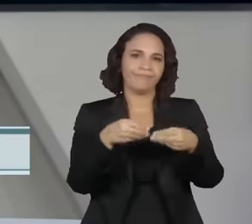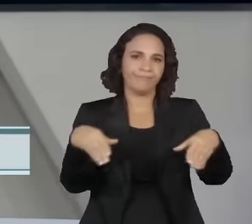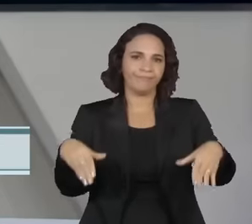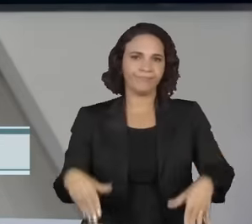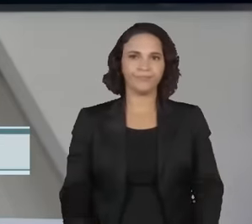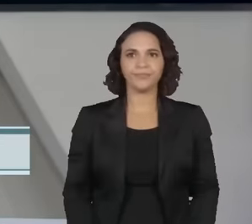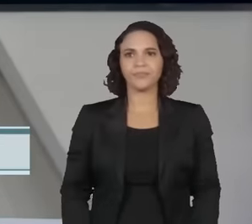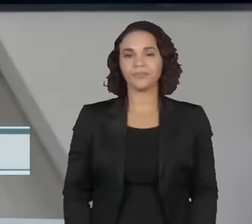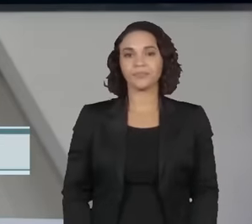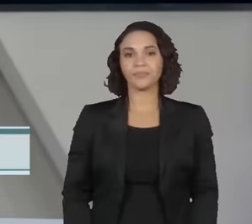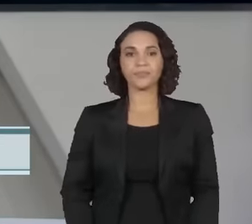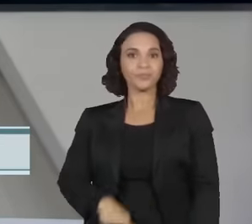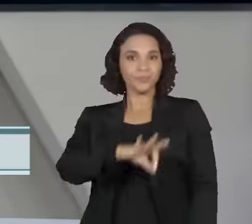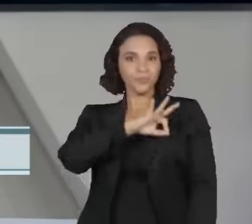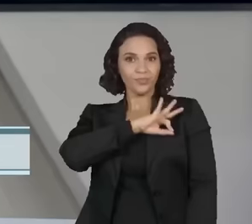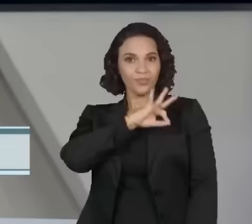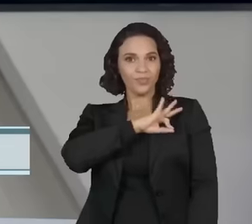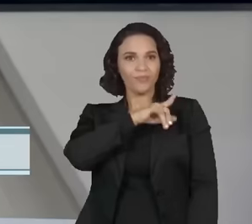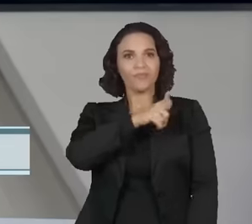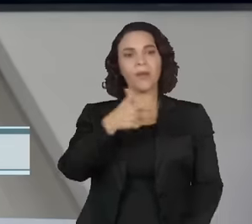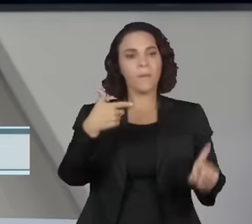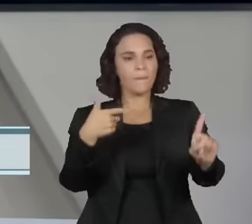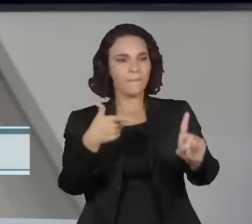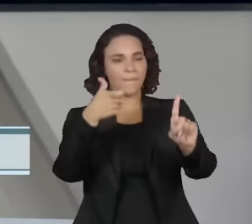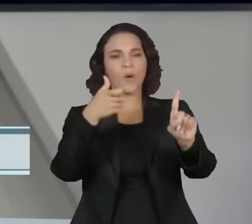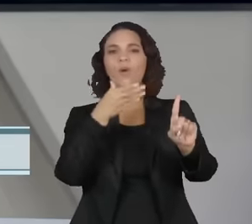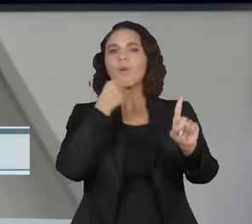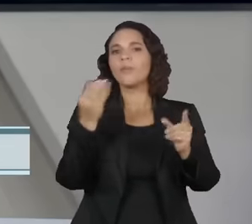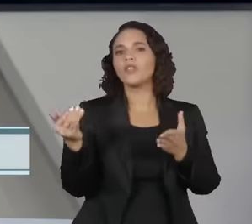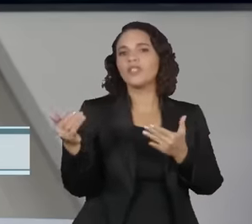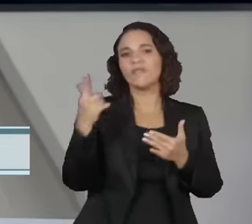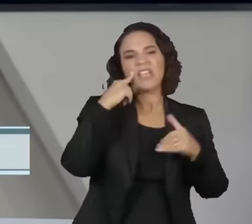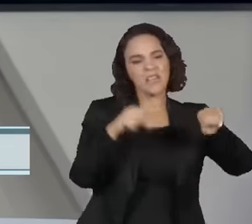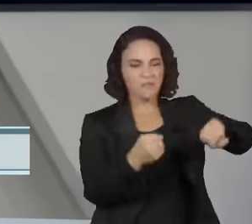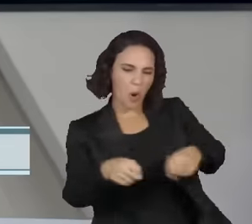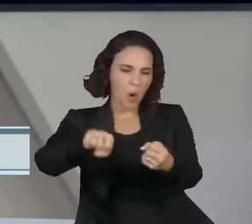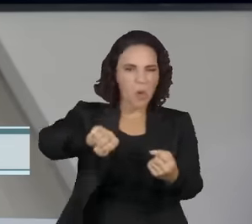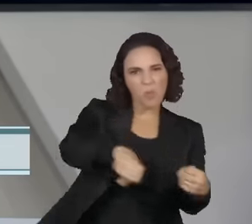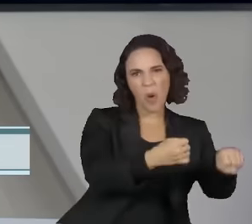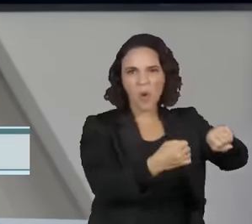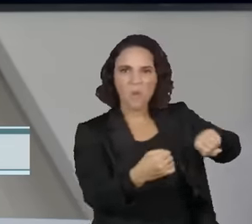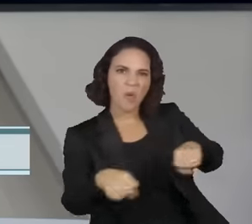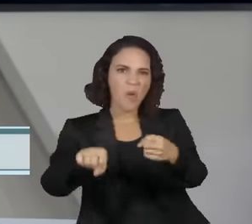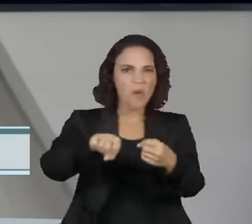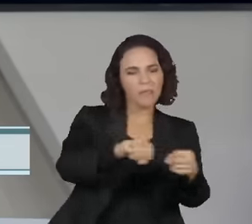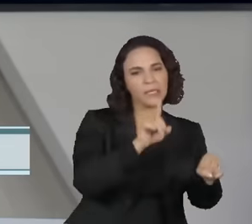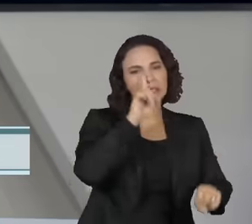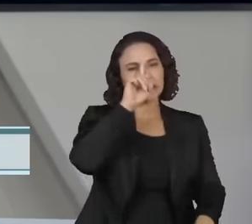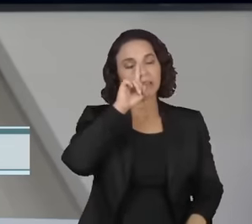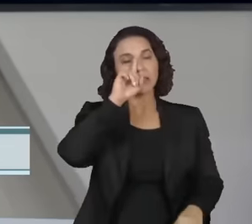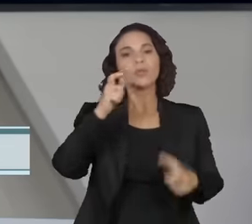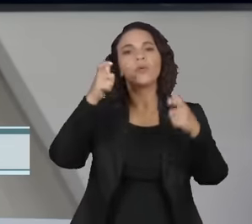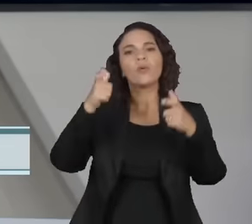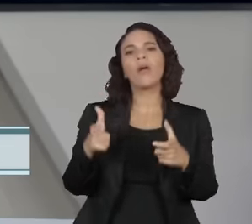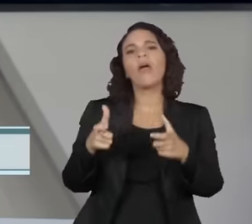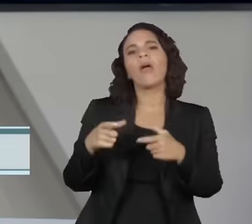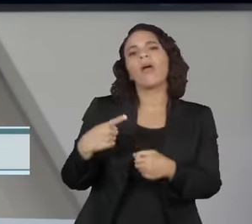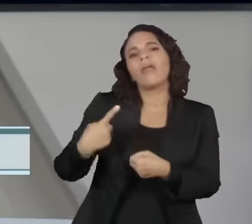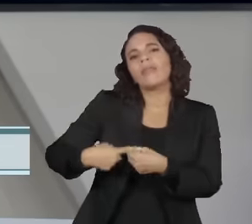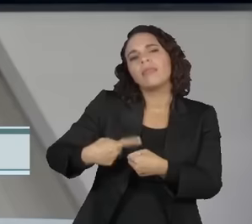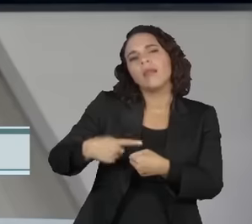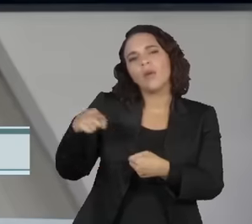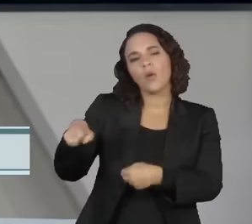a policial militar que atirou e matou um jovem que fazia manobras perigosas com uma moto no interior do Maranhão foi